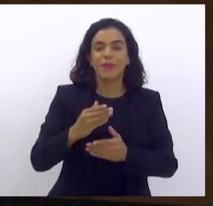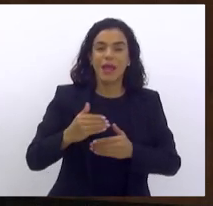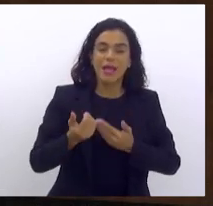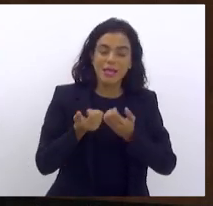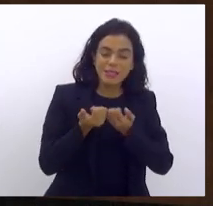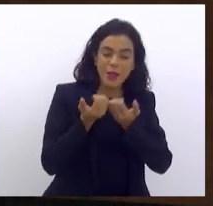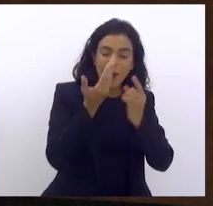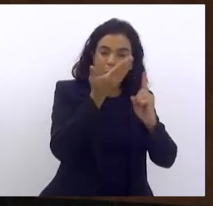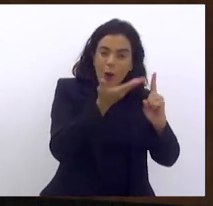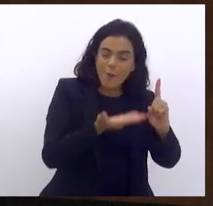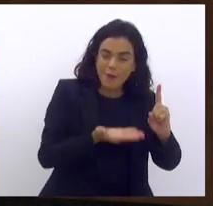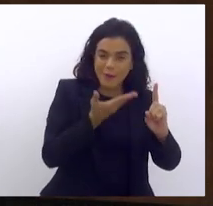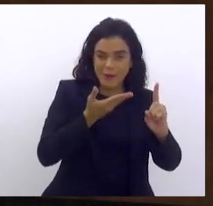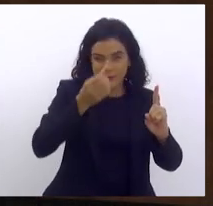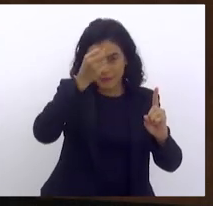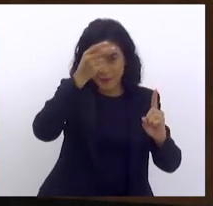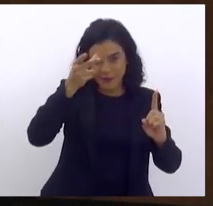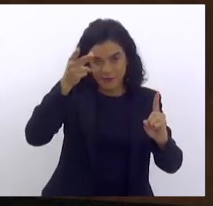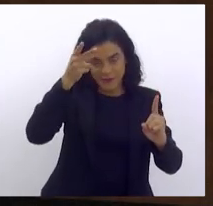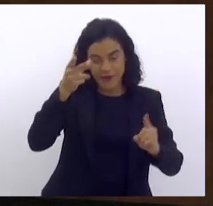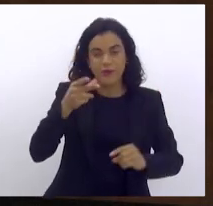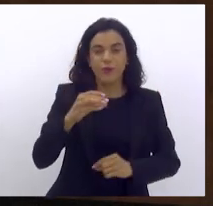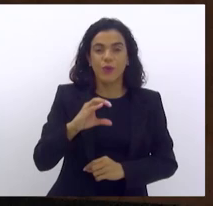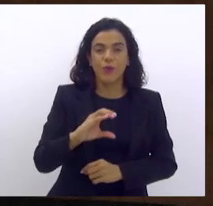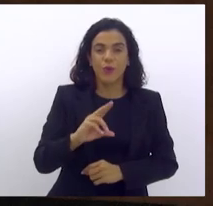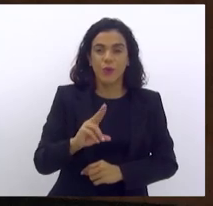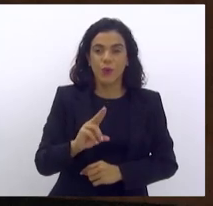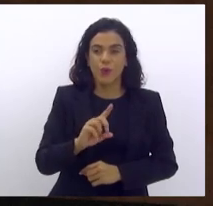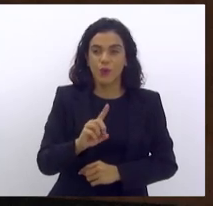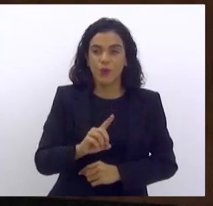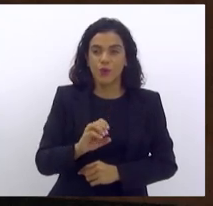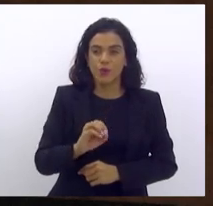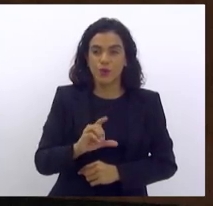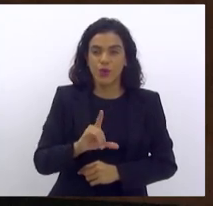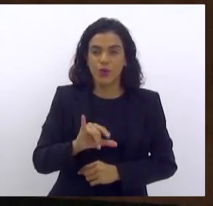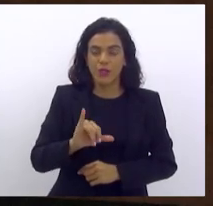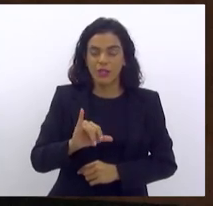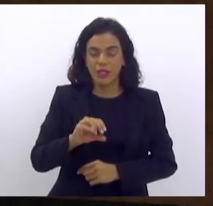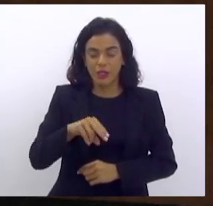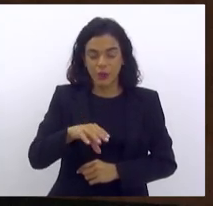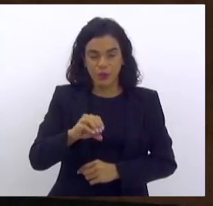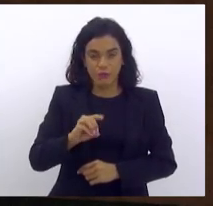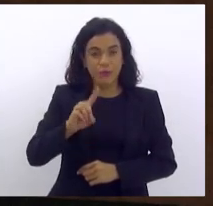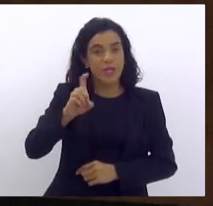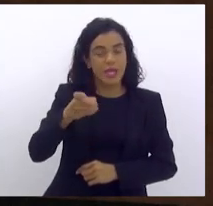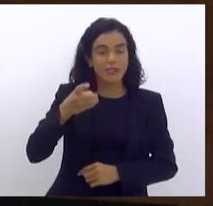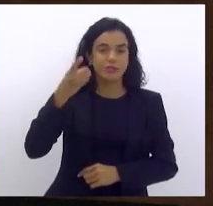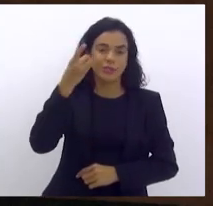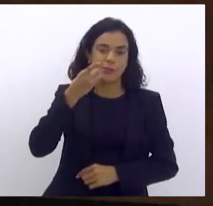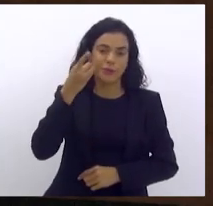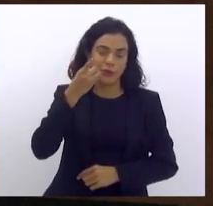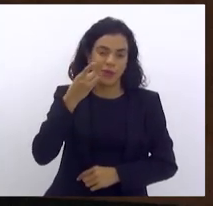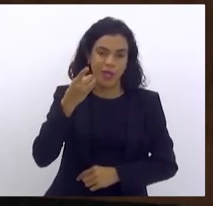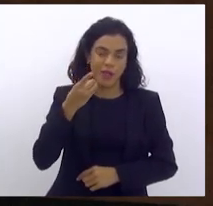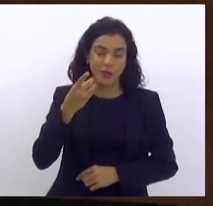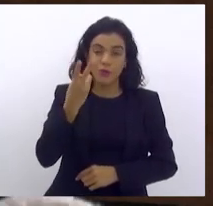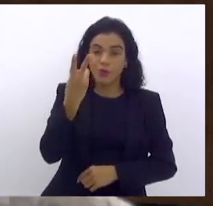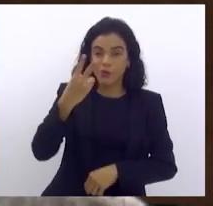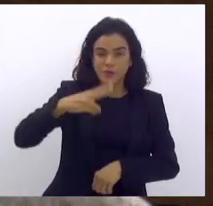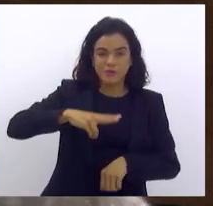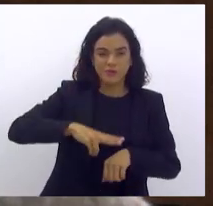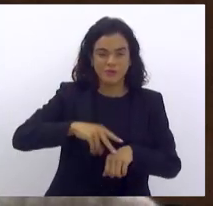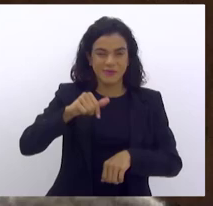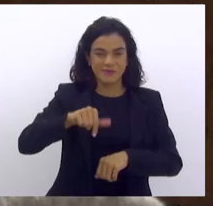Cozzolino, que não só por ter sido aqui deputado dois mandatos nesta casa, ter tido uma